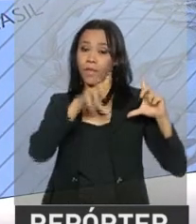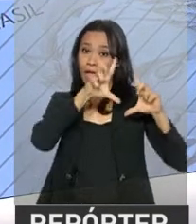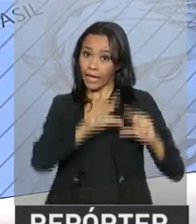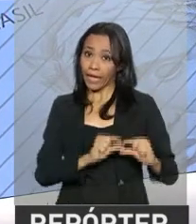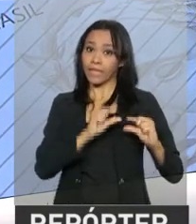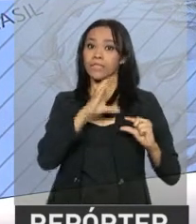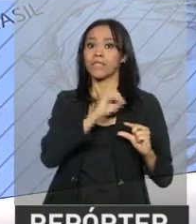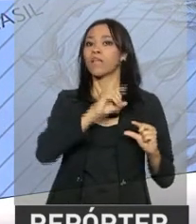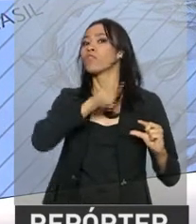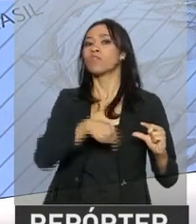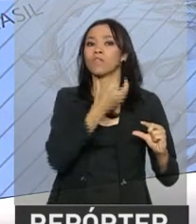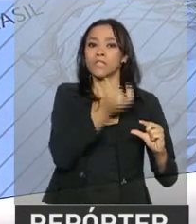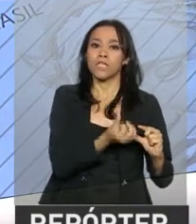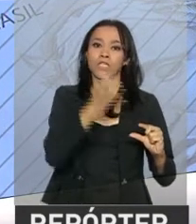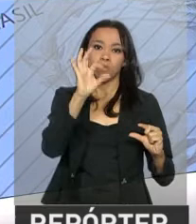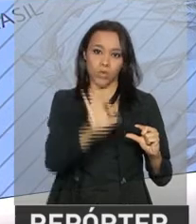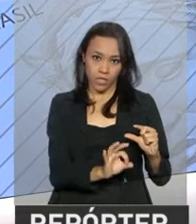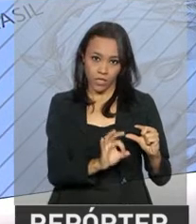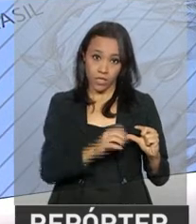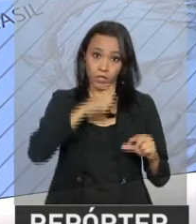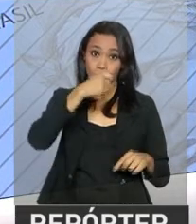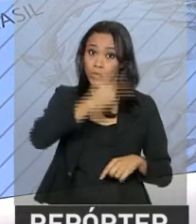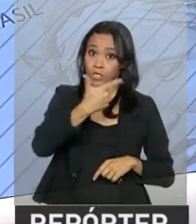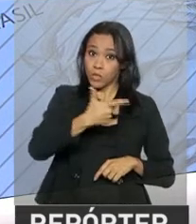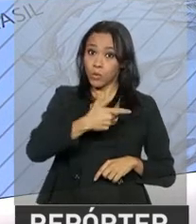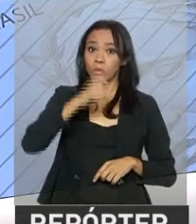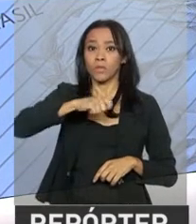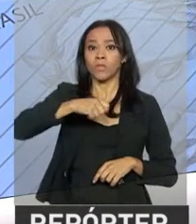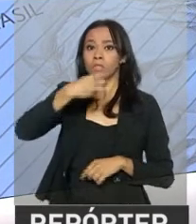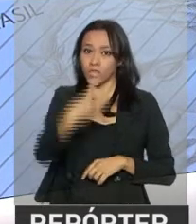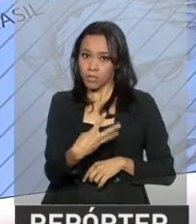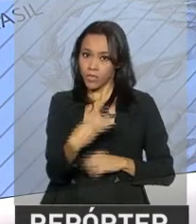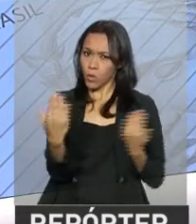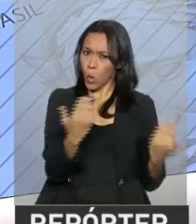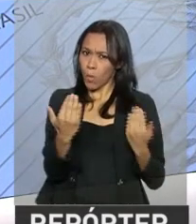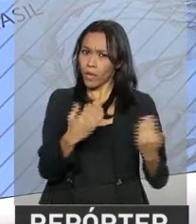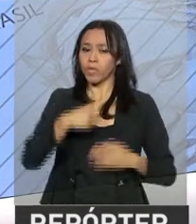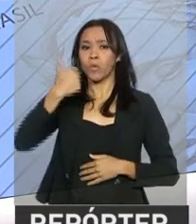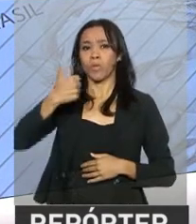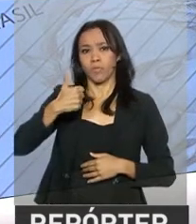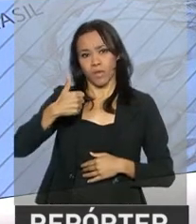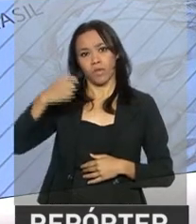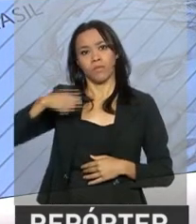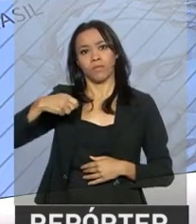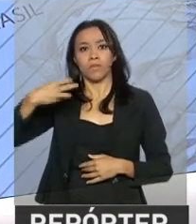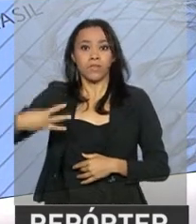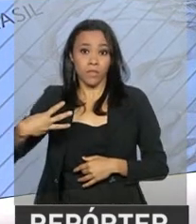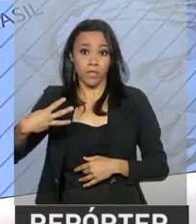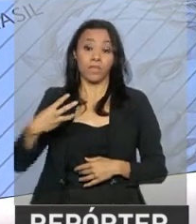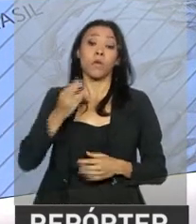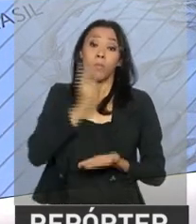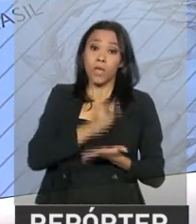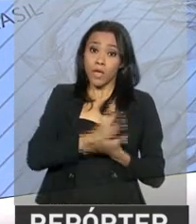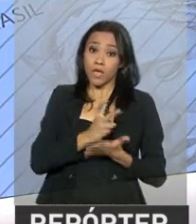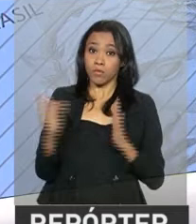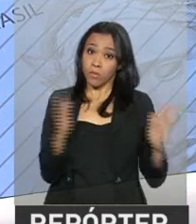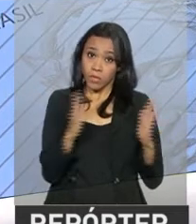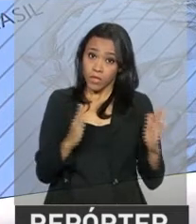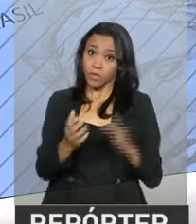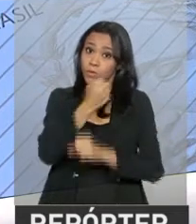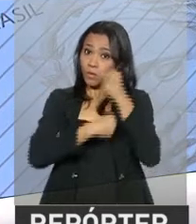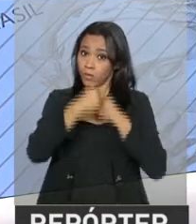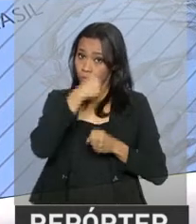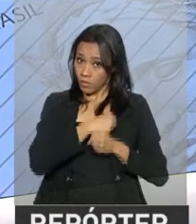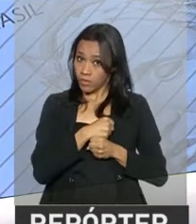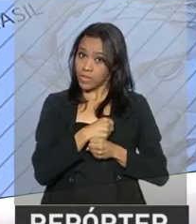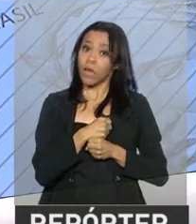queda foi de 0,6 por cento no segundo trimestre em comparação com o primeiro trimestre em relação ao mesmo período do ano